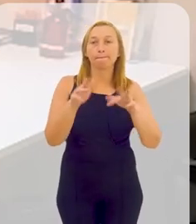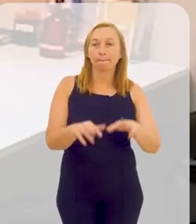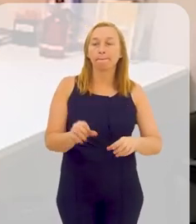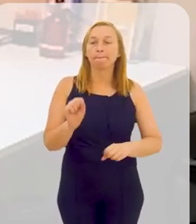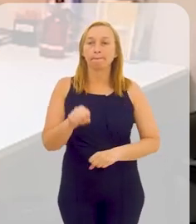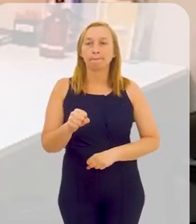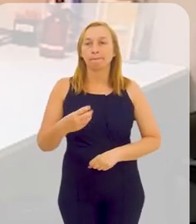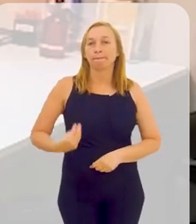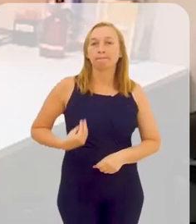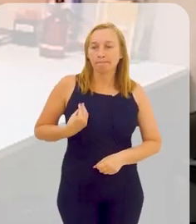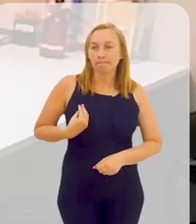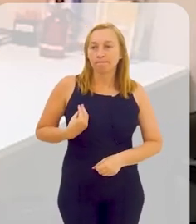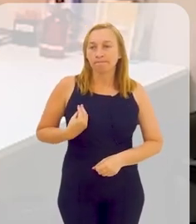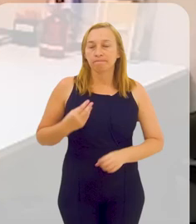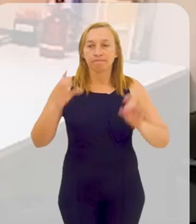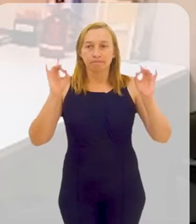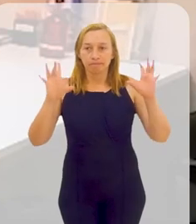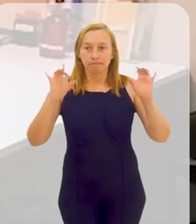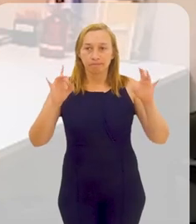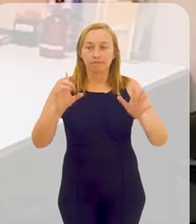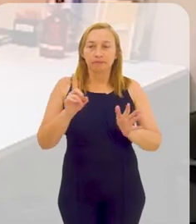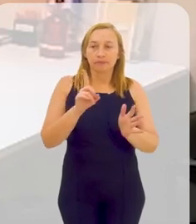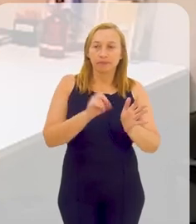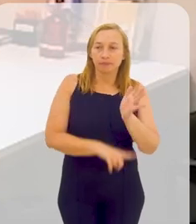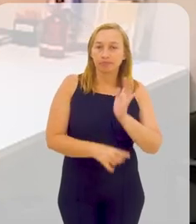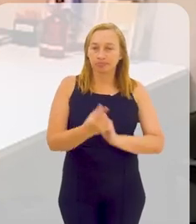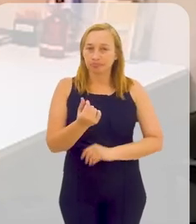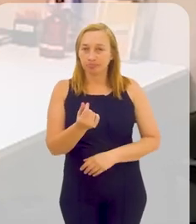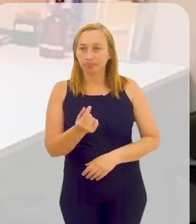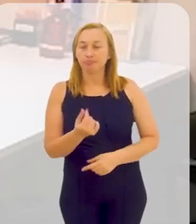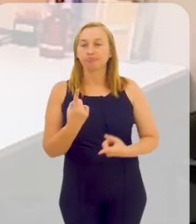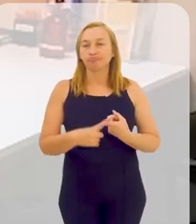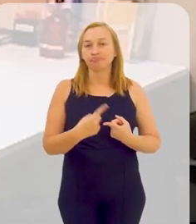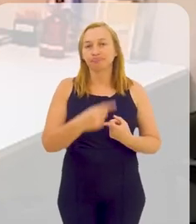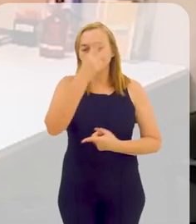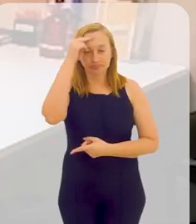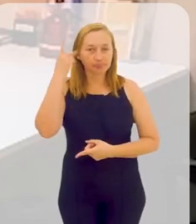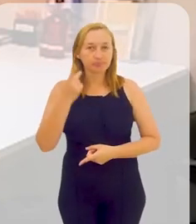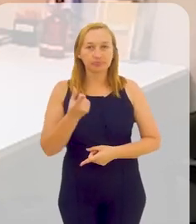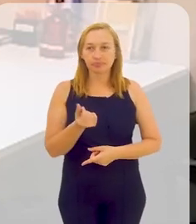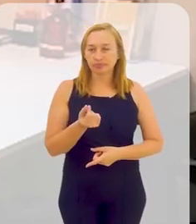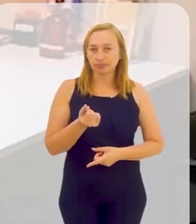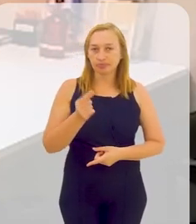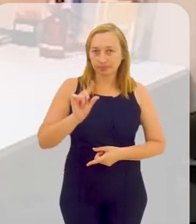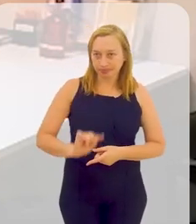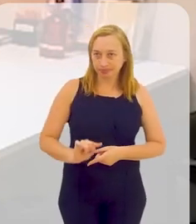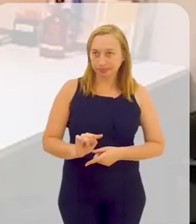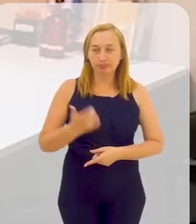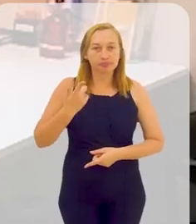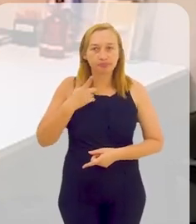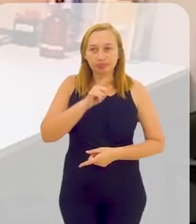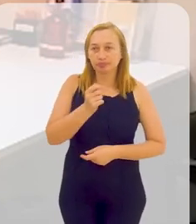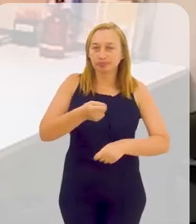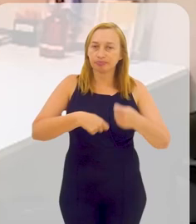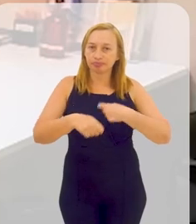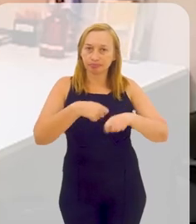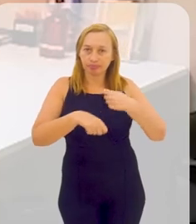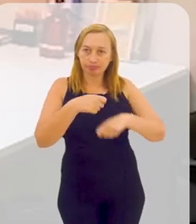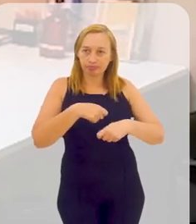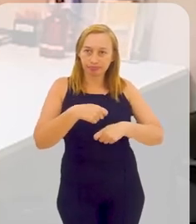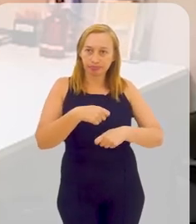muita diferença na vida especialmente de quem tem menos recurso porque quando a pessoa tem menos recurso tudo que ela consegue